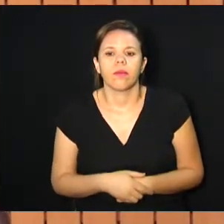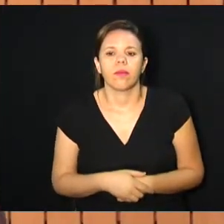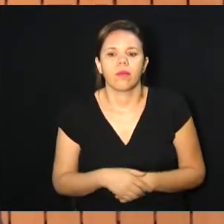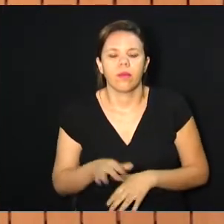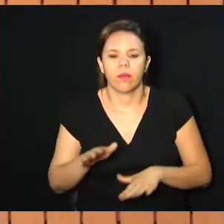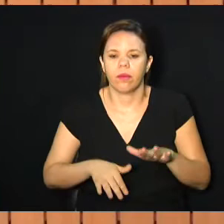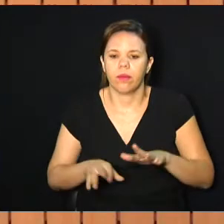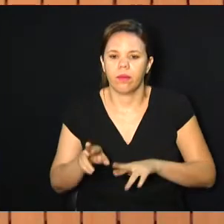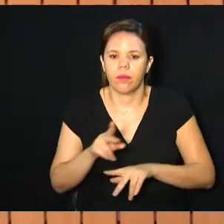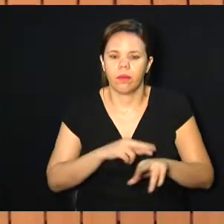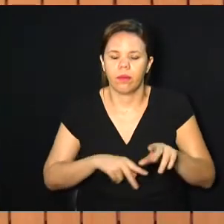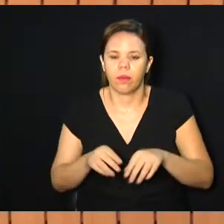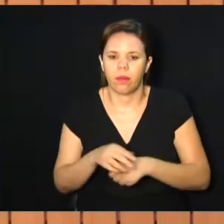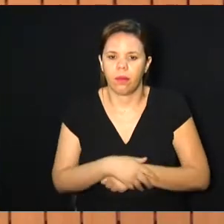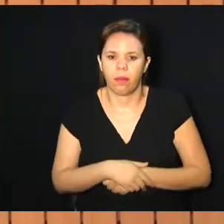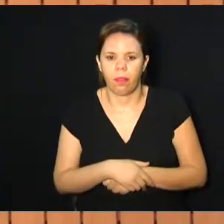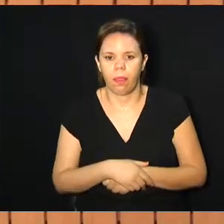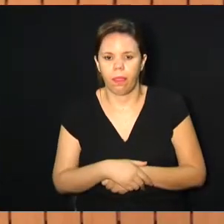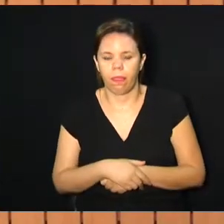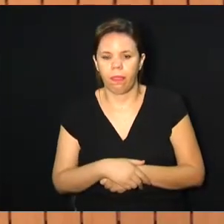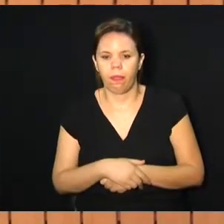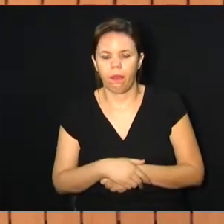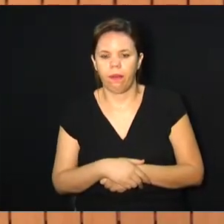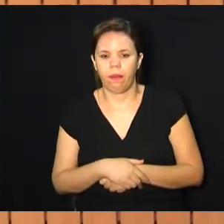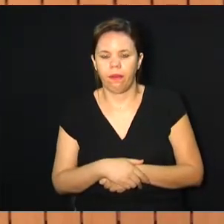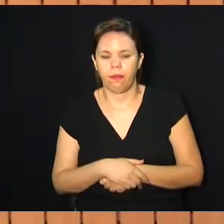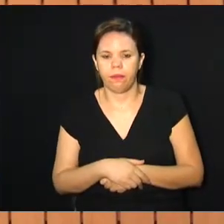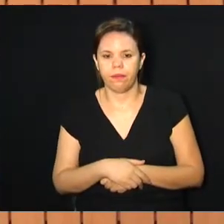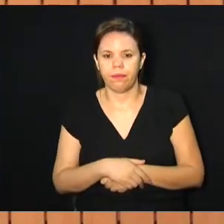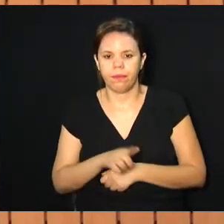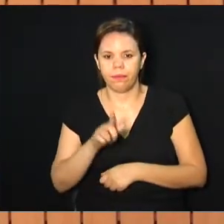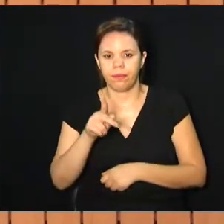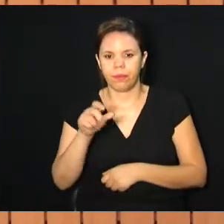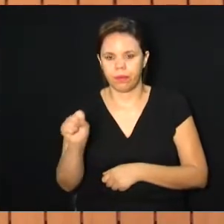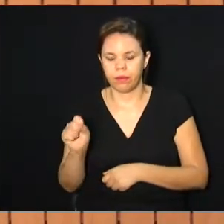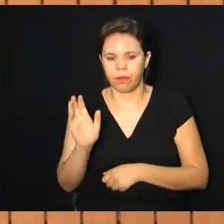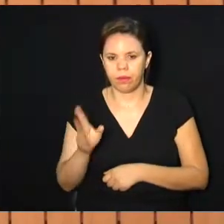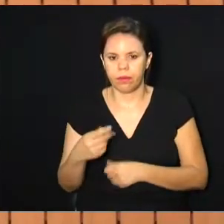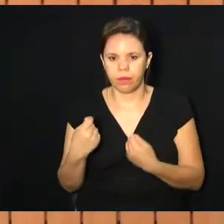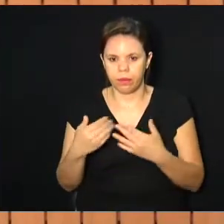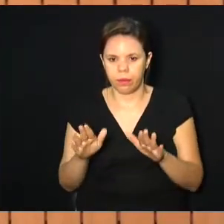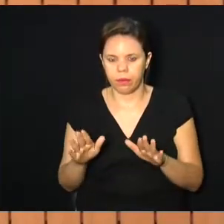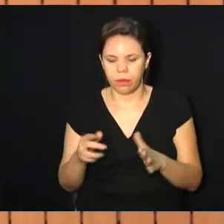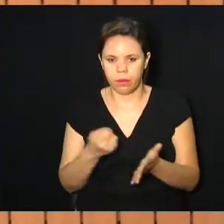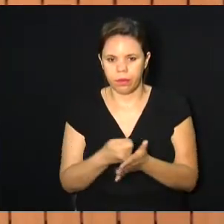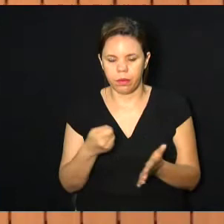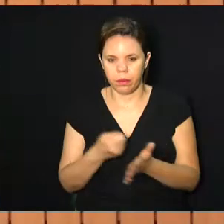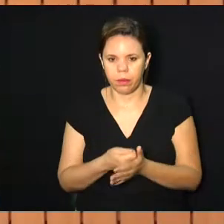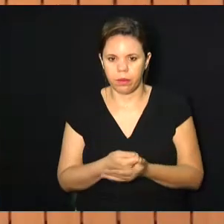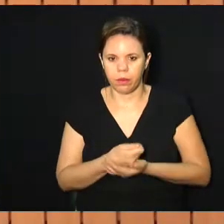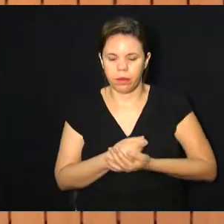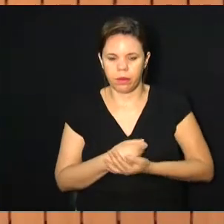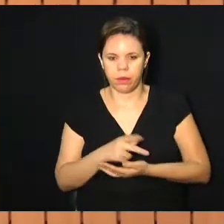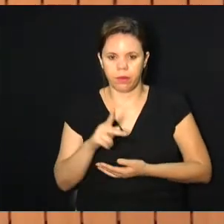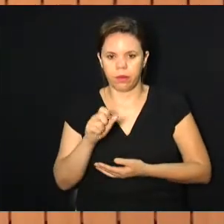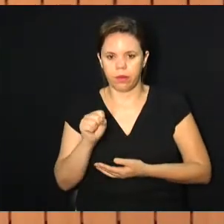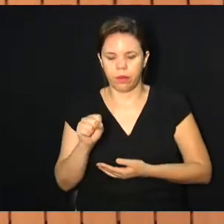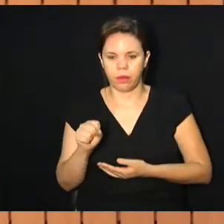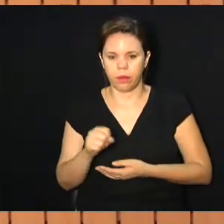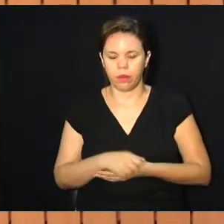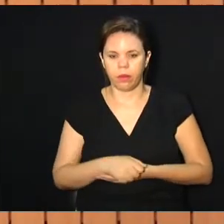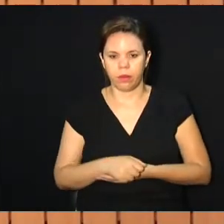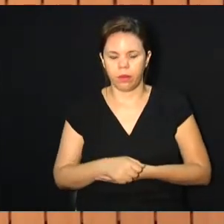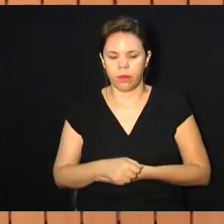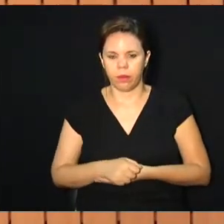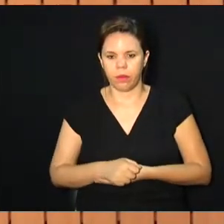variar. Falando do Recife, acho que é isso aí. Informação ao GPS, a gente falou já que tem que ser disponível, tem que ser aberta, o GTFS tem que